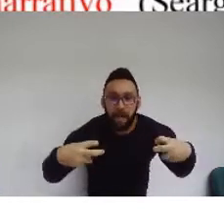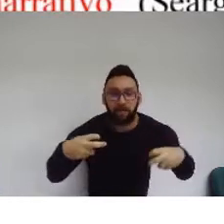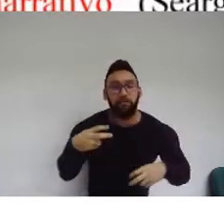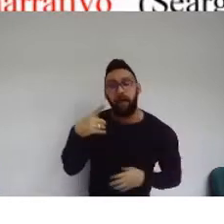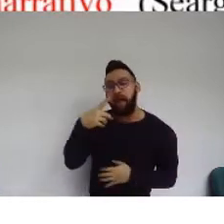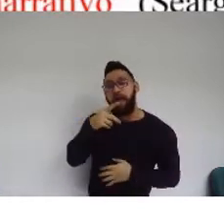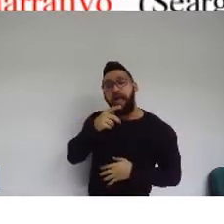Pinto